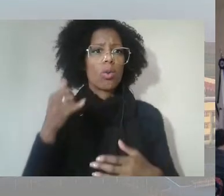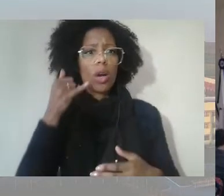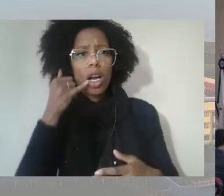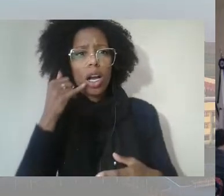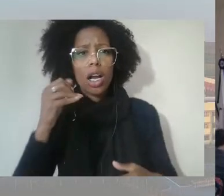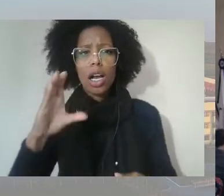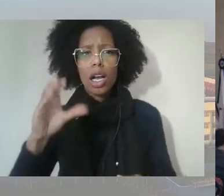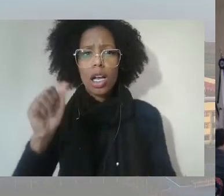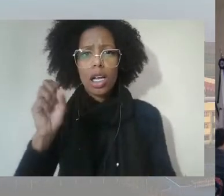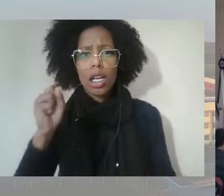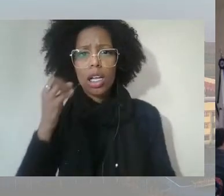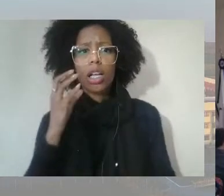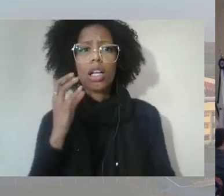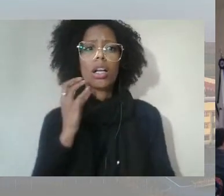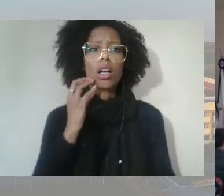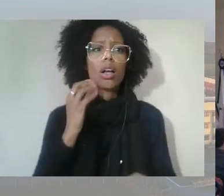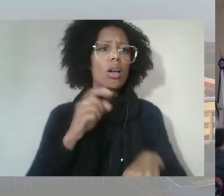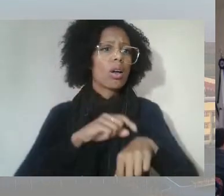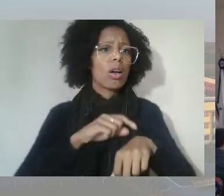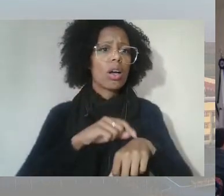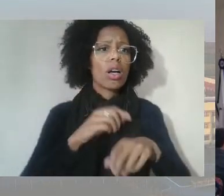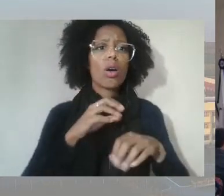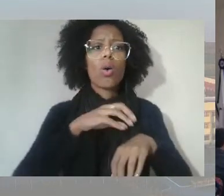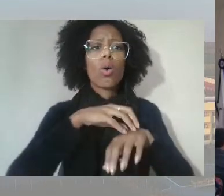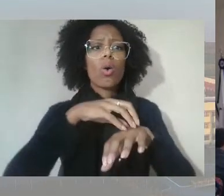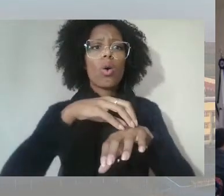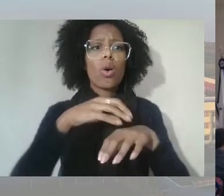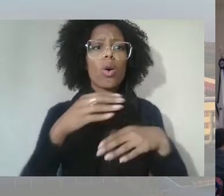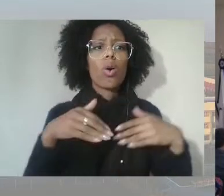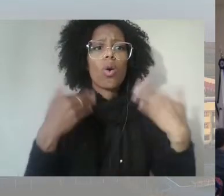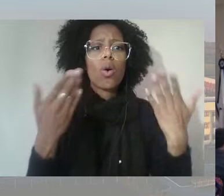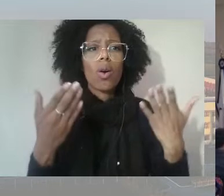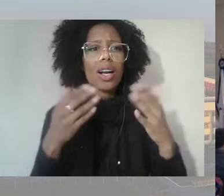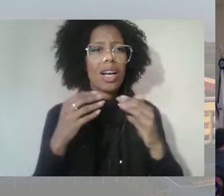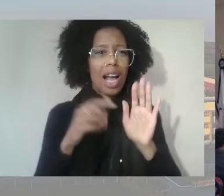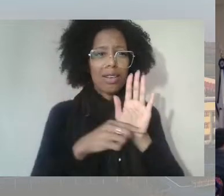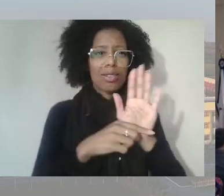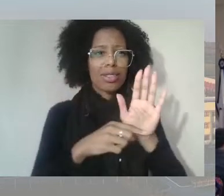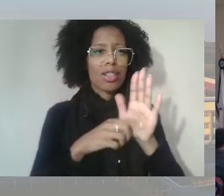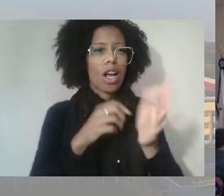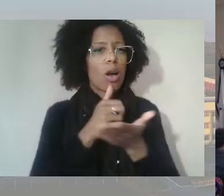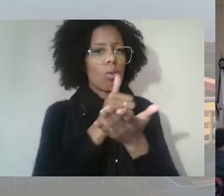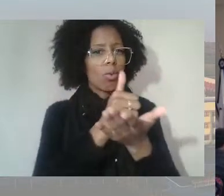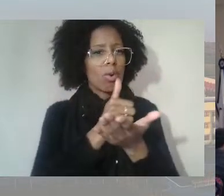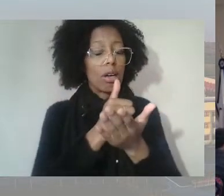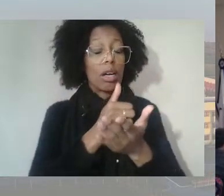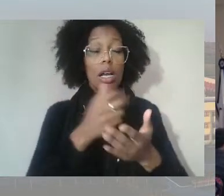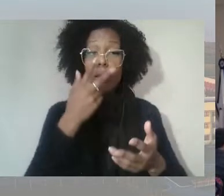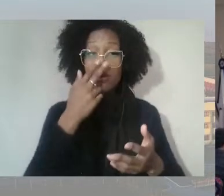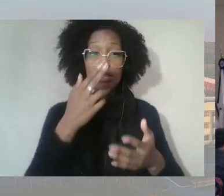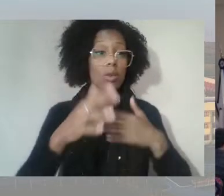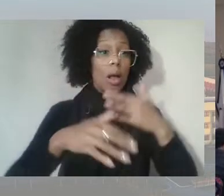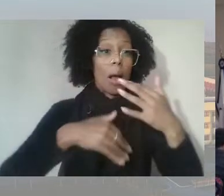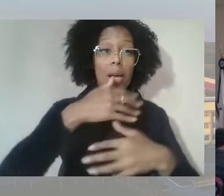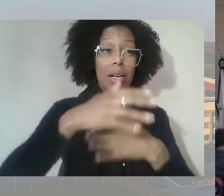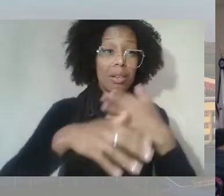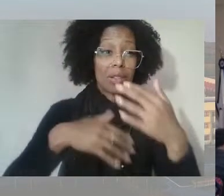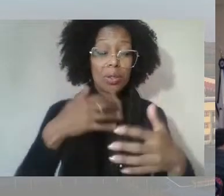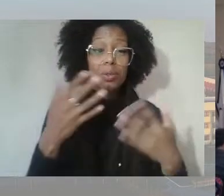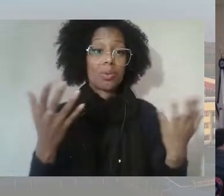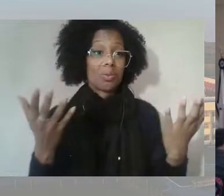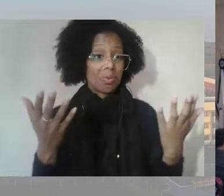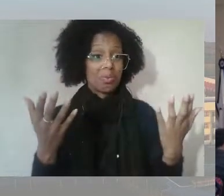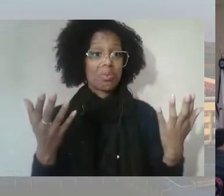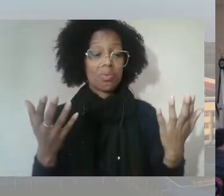ônibus vai sair de que horas? E a gente tentando ajudar, disponibilizando o ônibus. E aí criou essa confusão. Então, eu acho que ficou uma lição em relação a